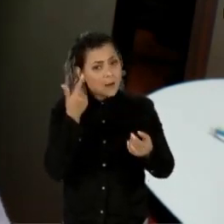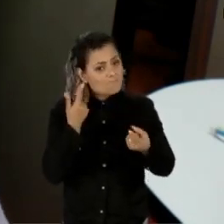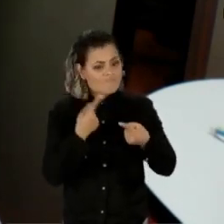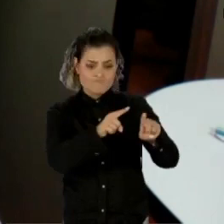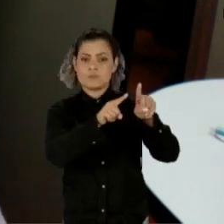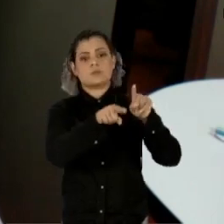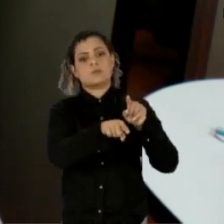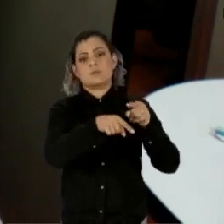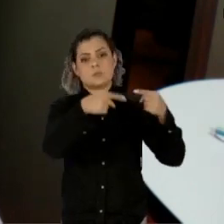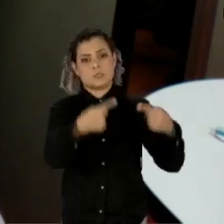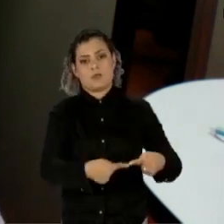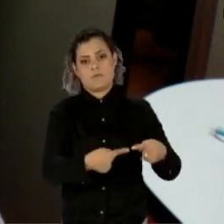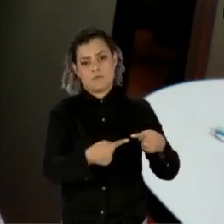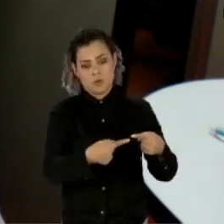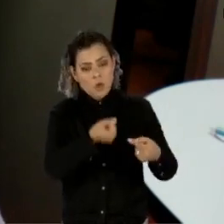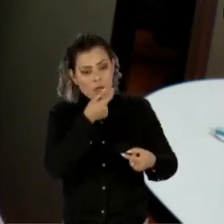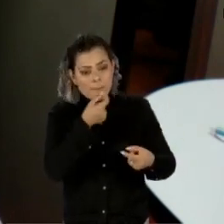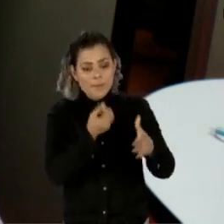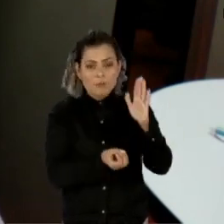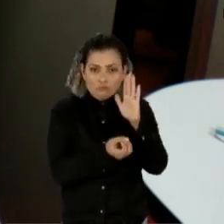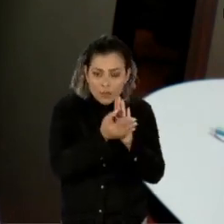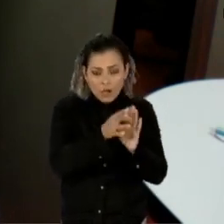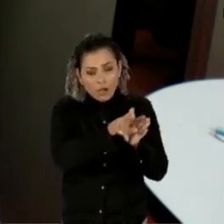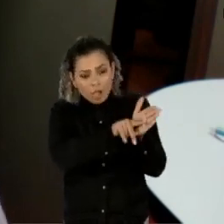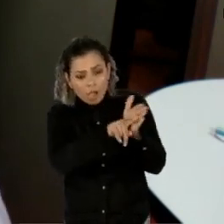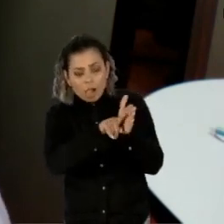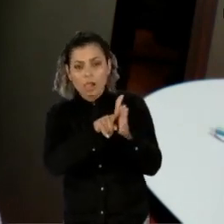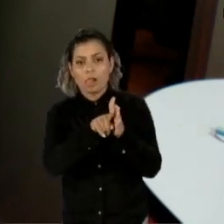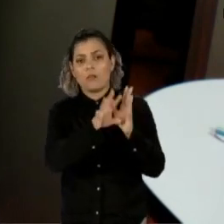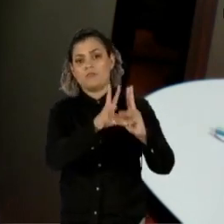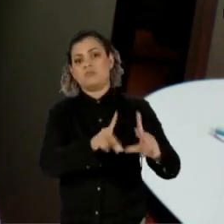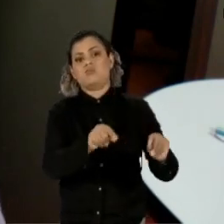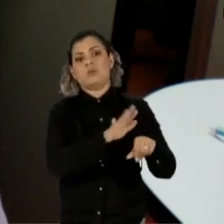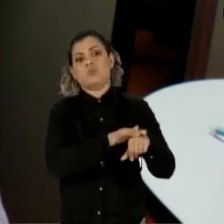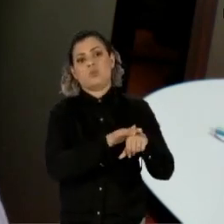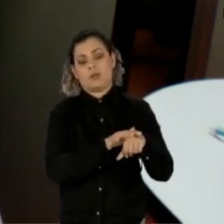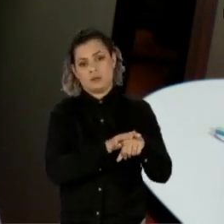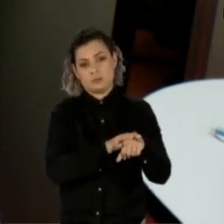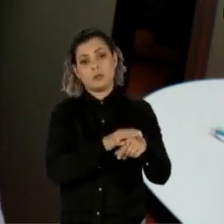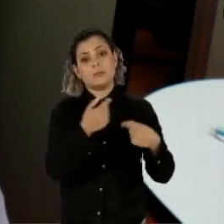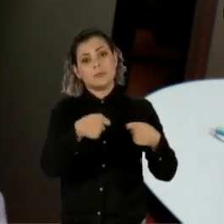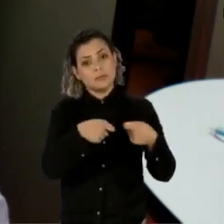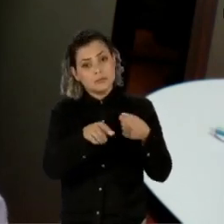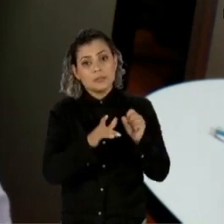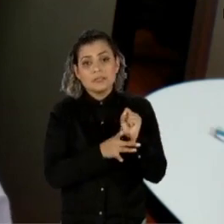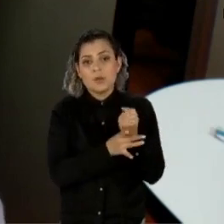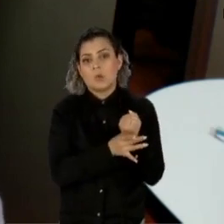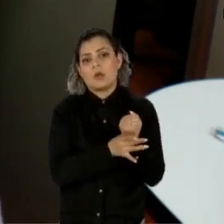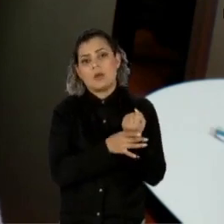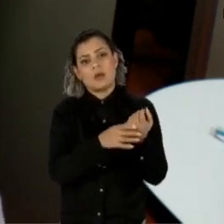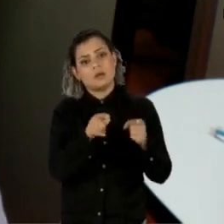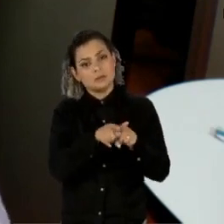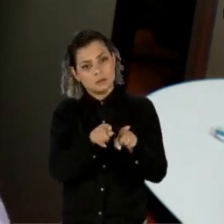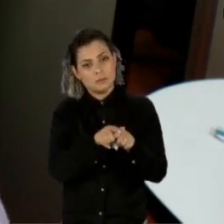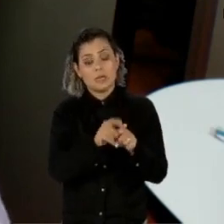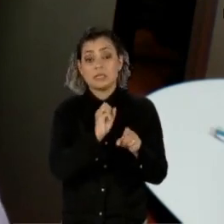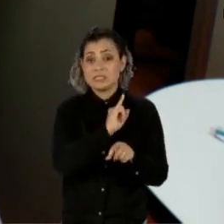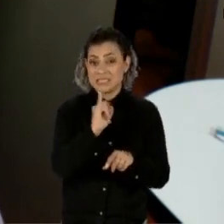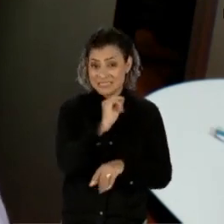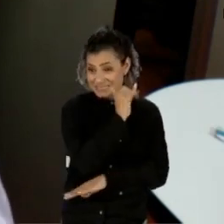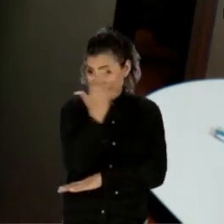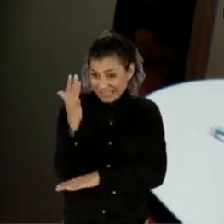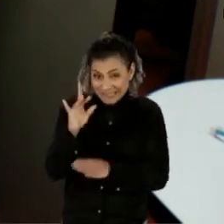esse desafio é saber detalhes de transmissão subterrânea disse bié só silvestro se no